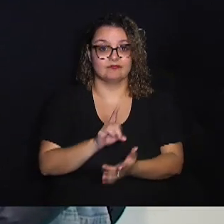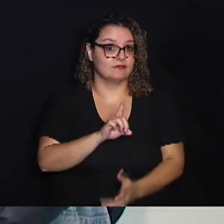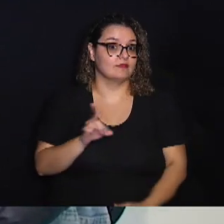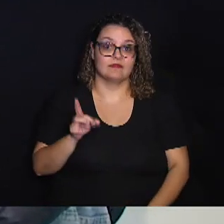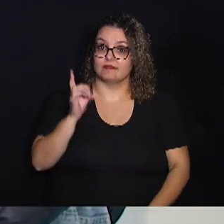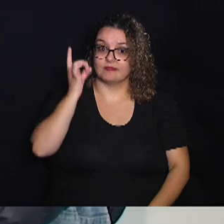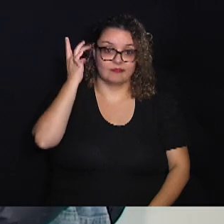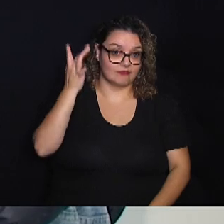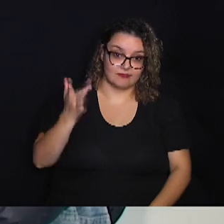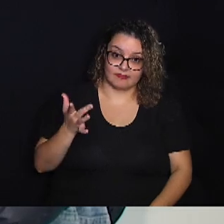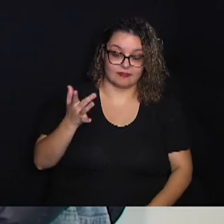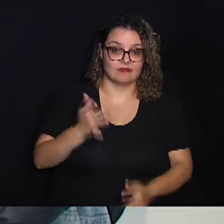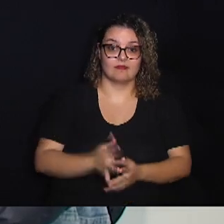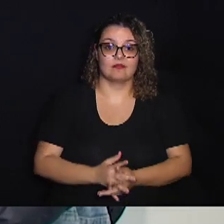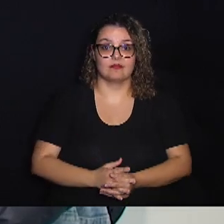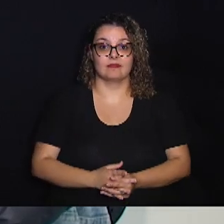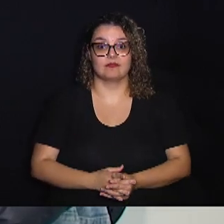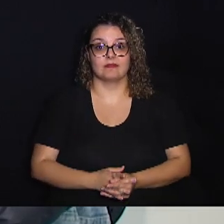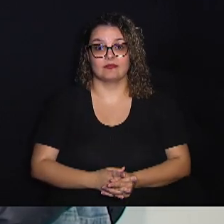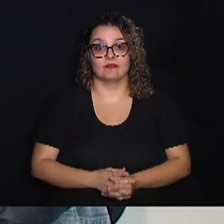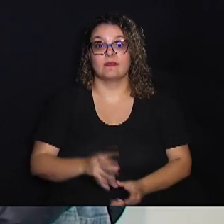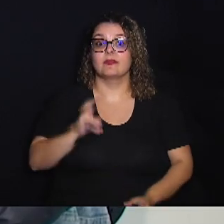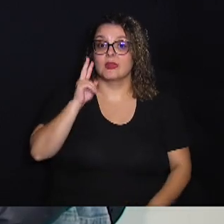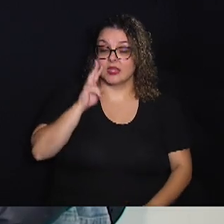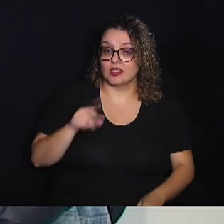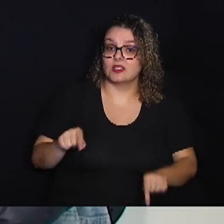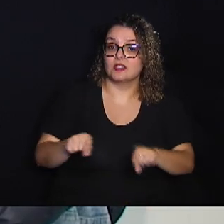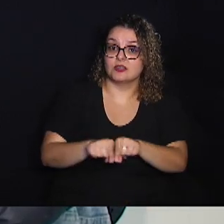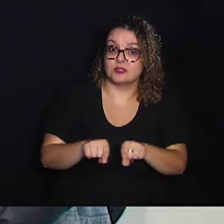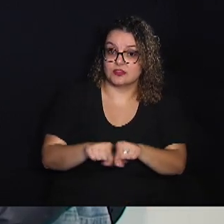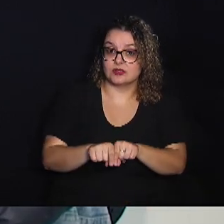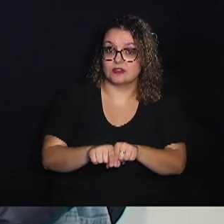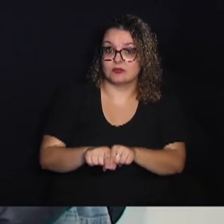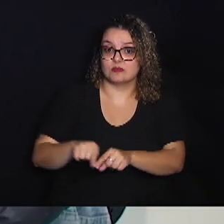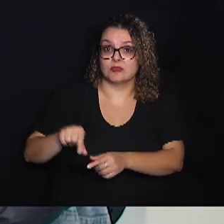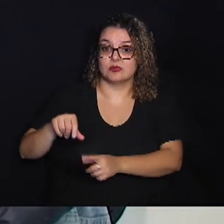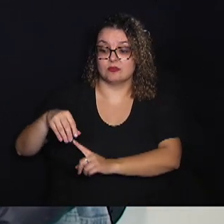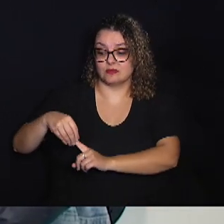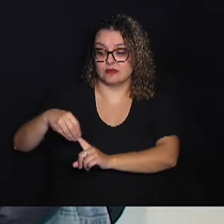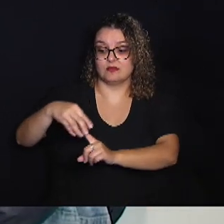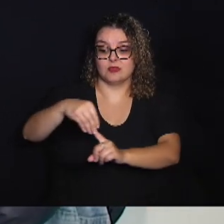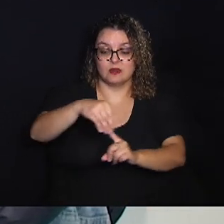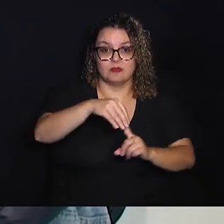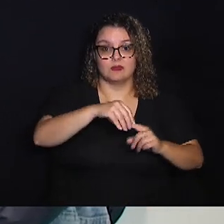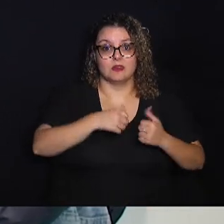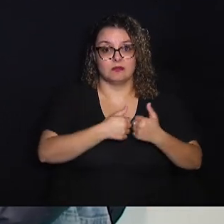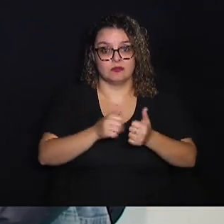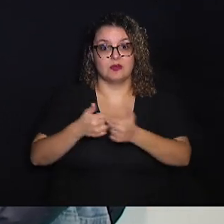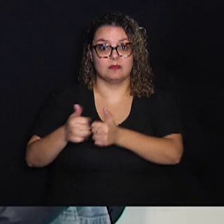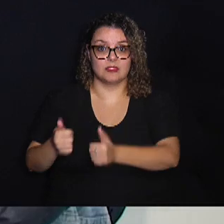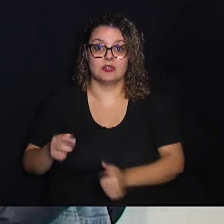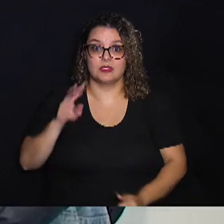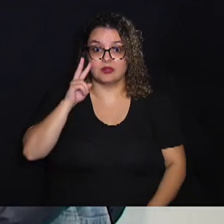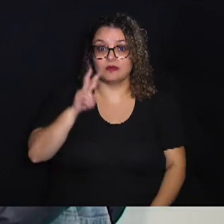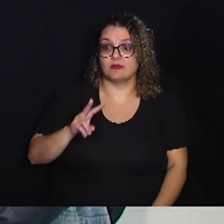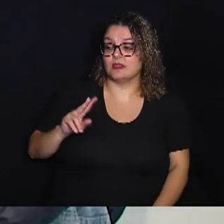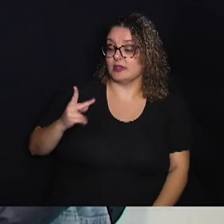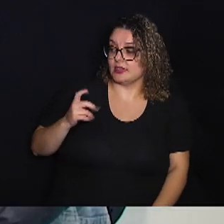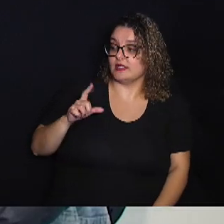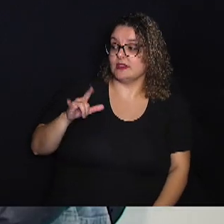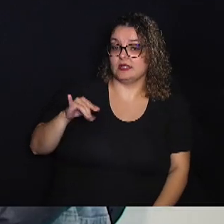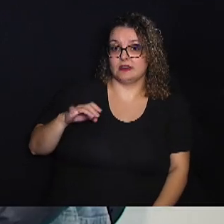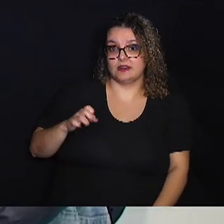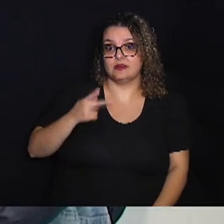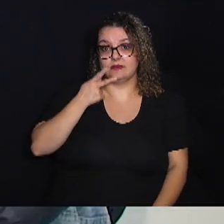fácil. A gente vê também os pontos de ônibus, né? Eu ainda ouvi a Elaine comentando, né, do